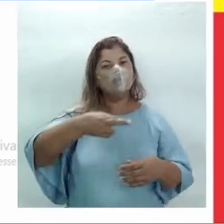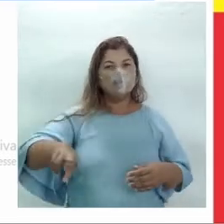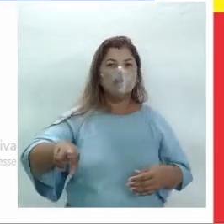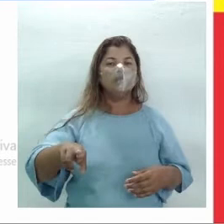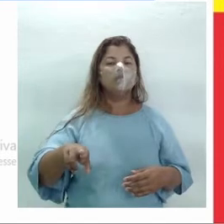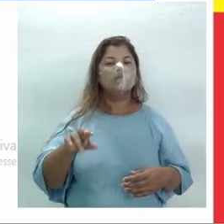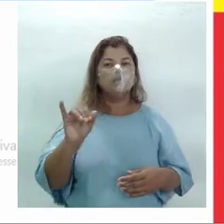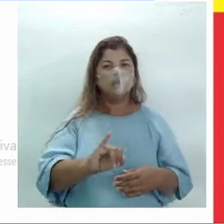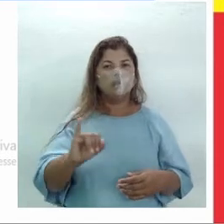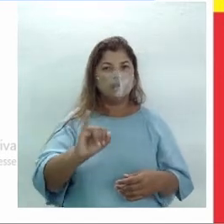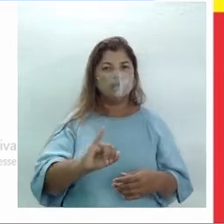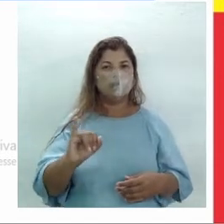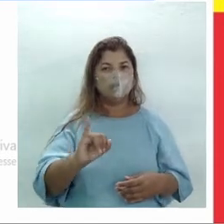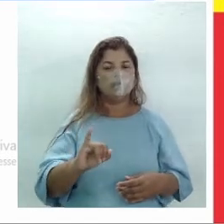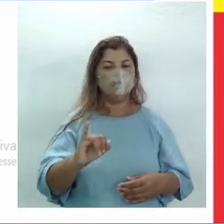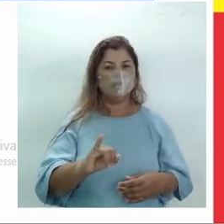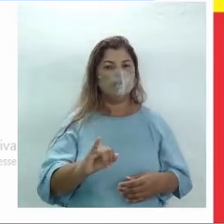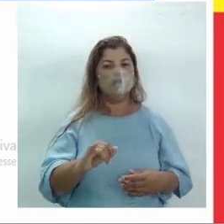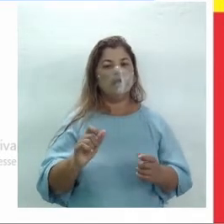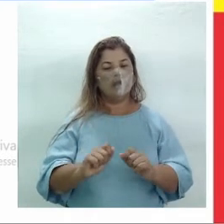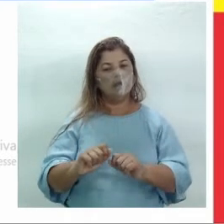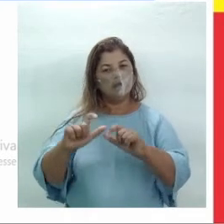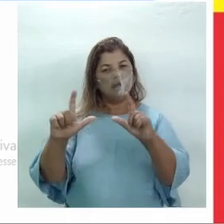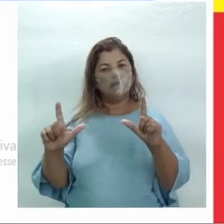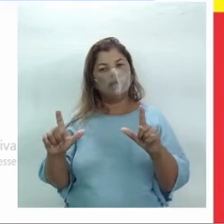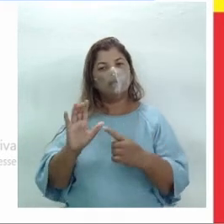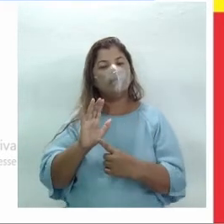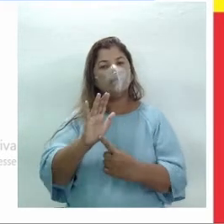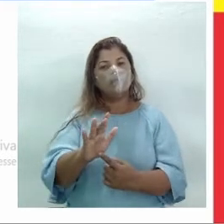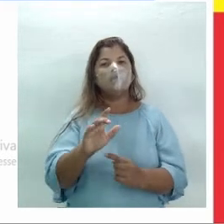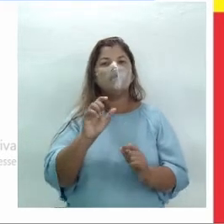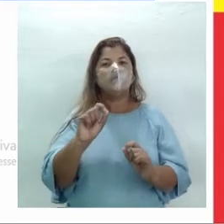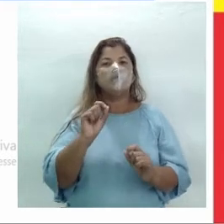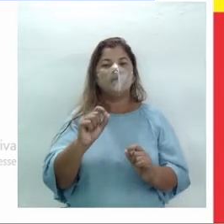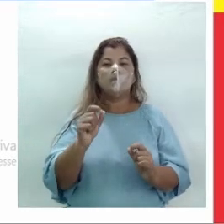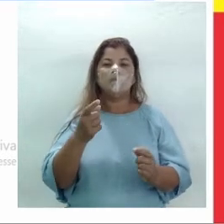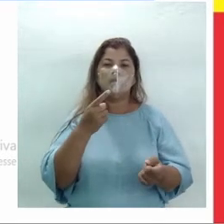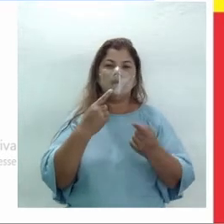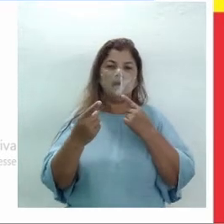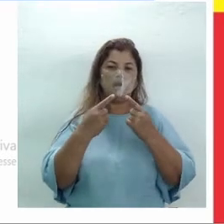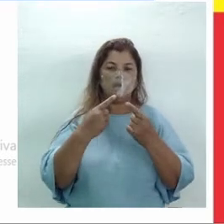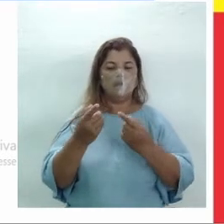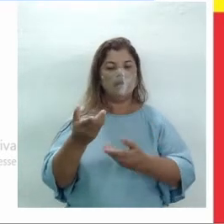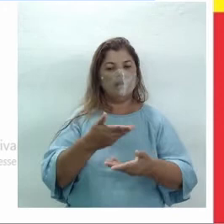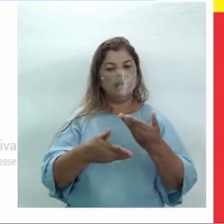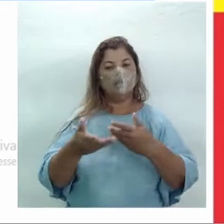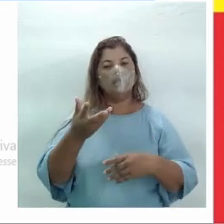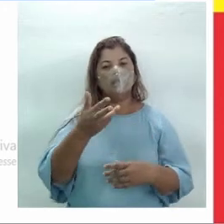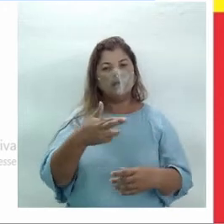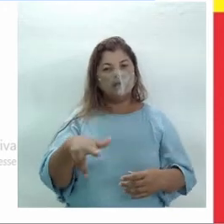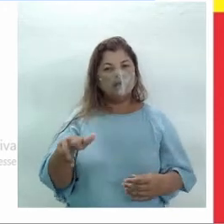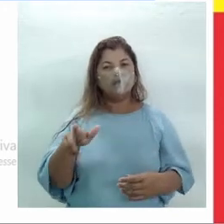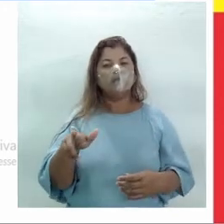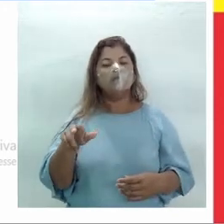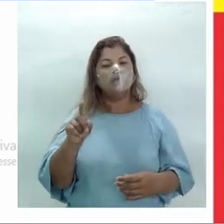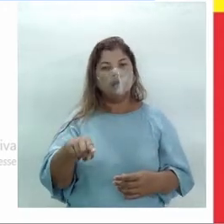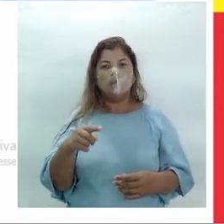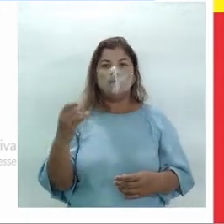questão interreligiosa. Vamos adiante. Na tela, nós temos a seguinte questão: o